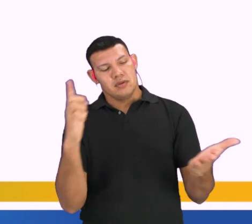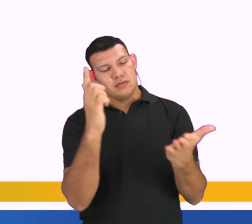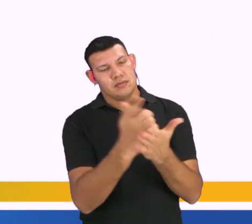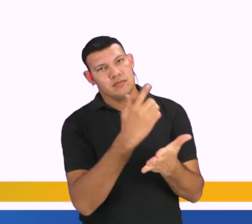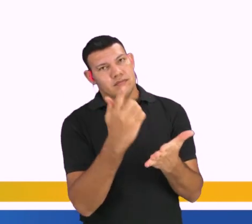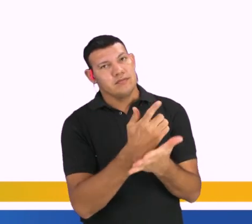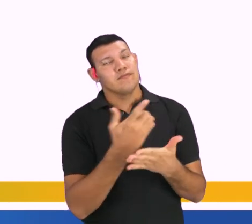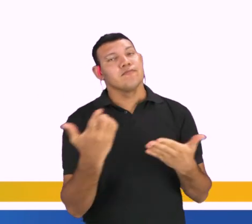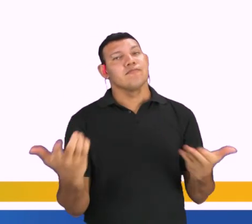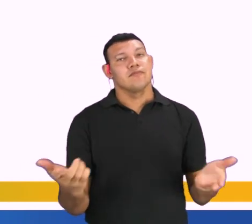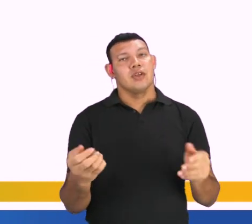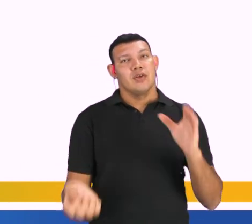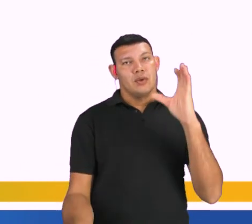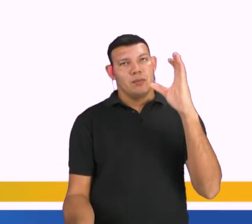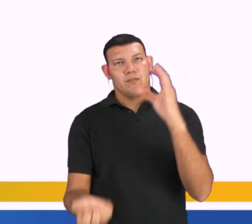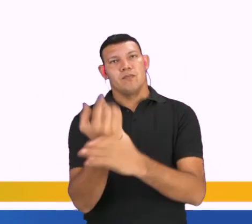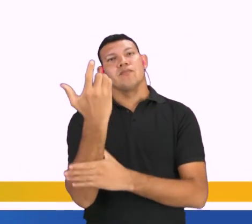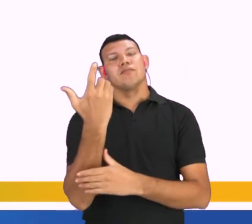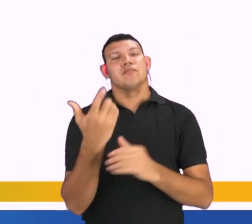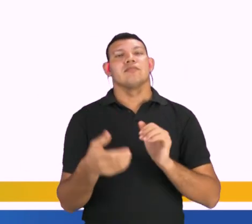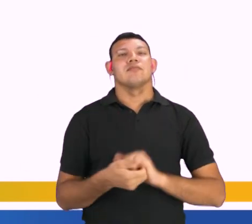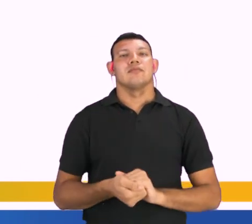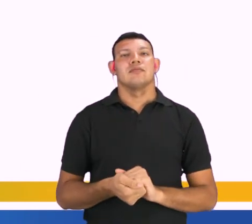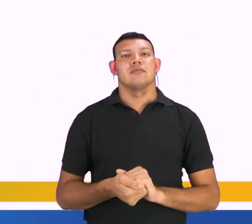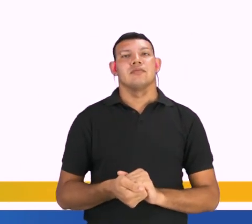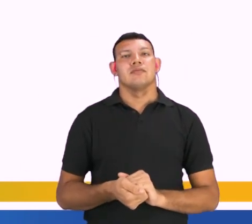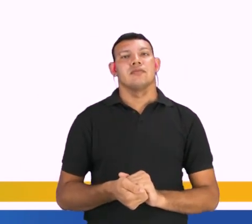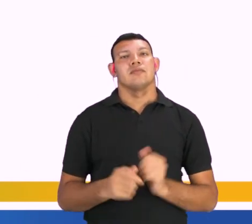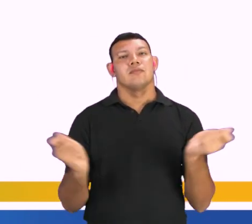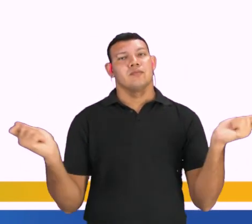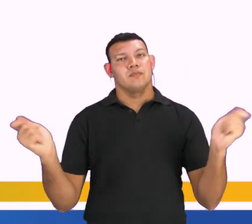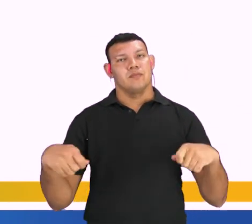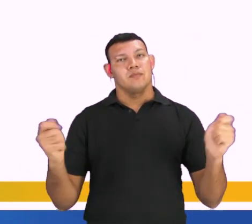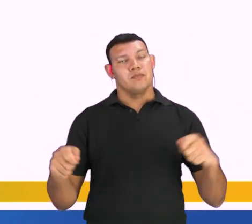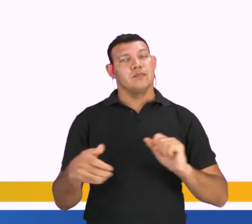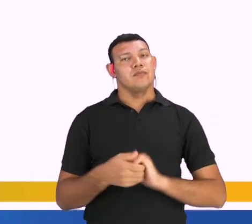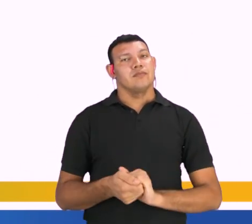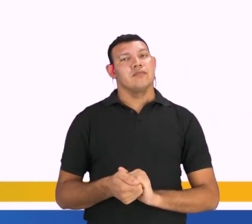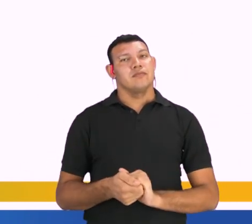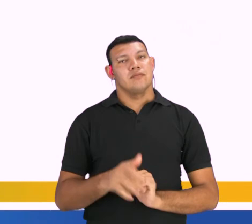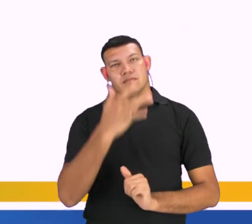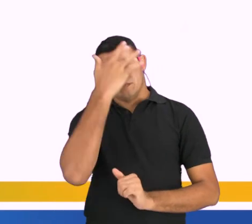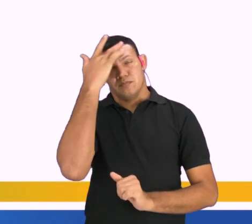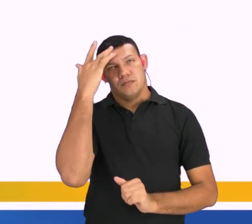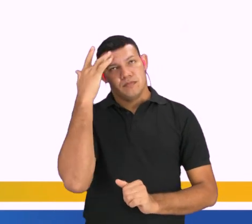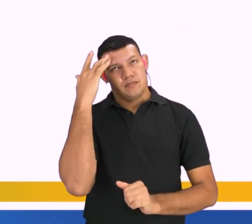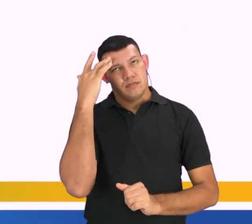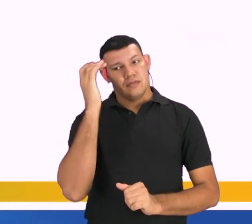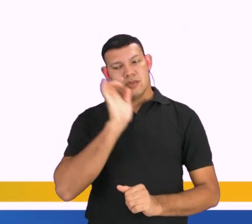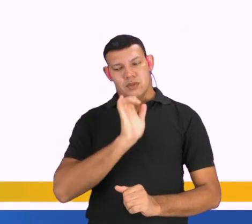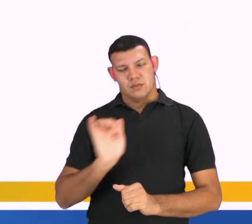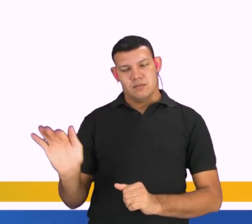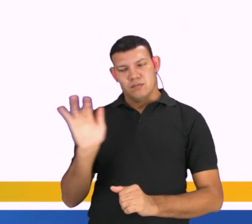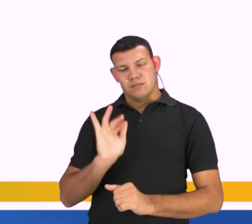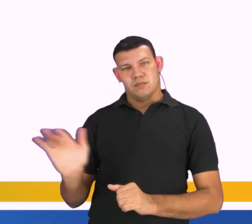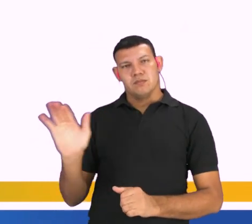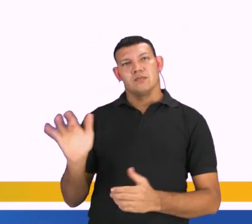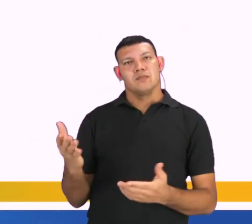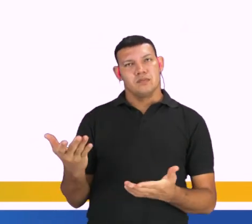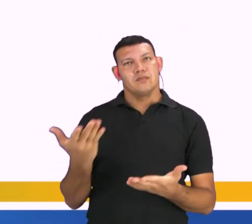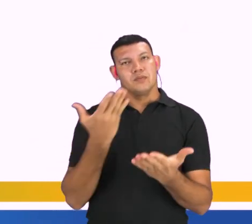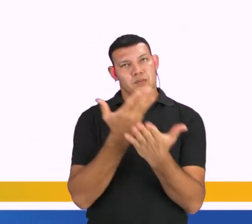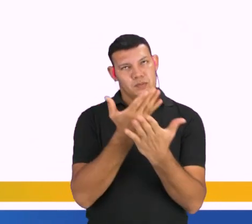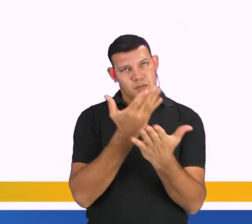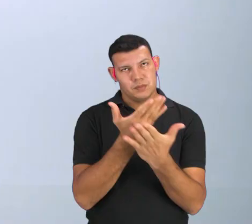livros. E assim surgiu a necessidade de milhares de pessoas se tornarem alfabetizadas, a